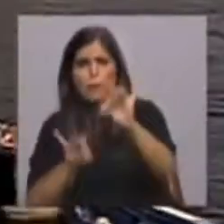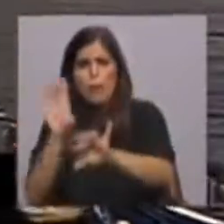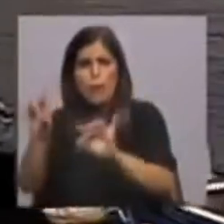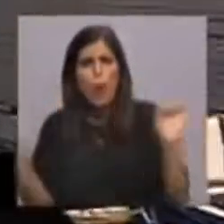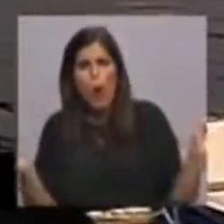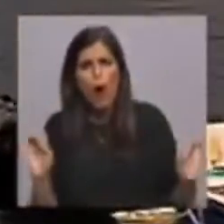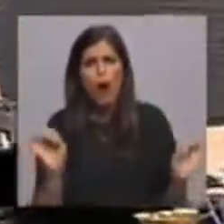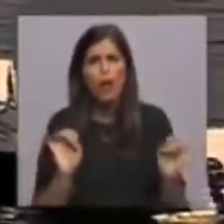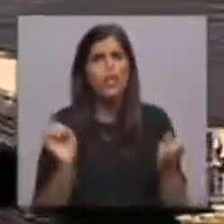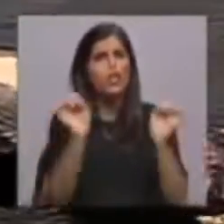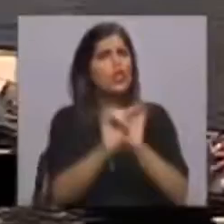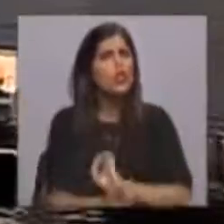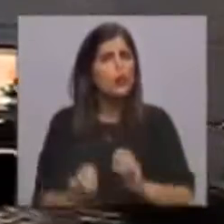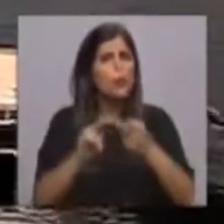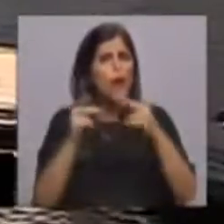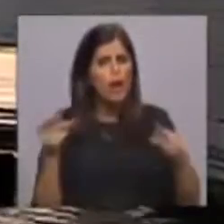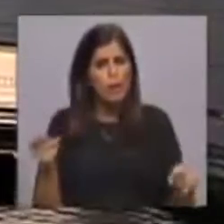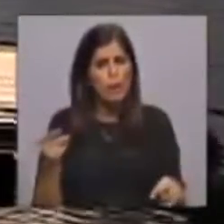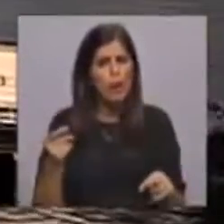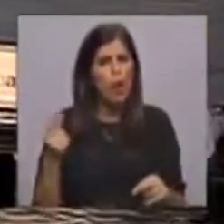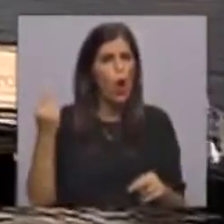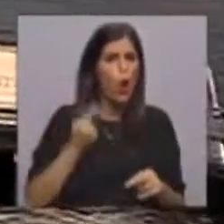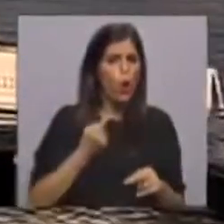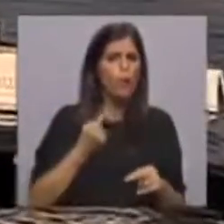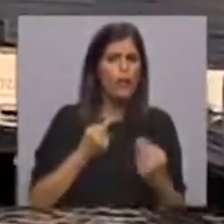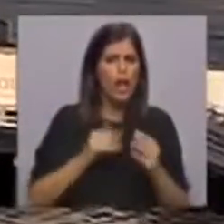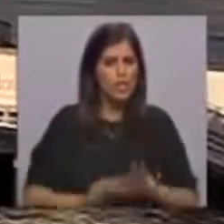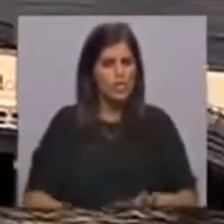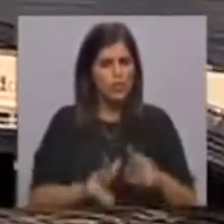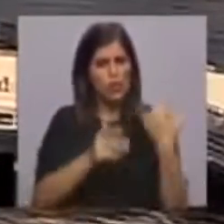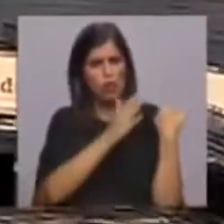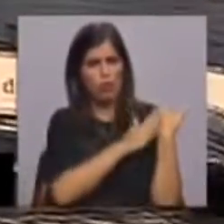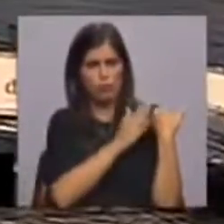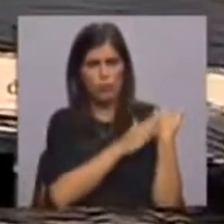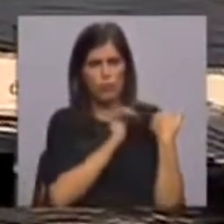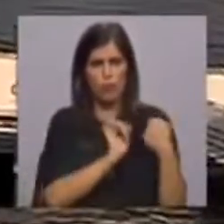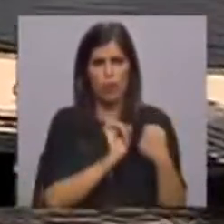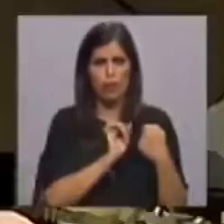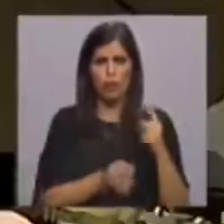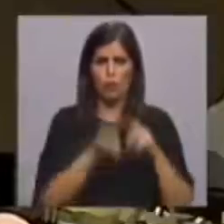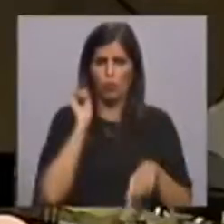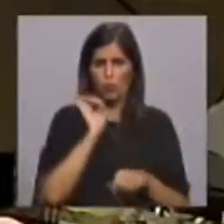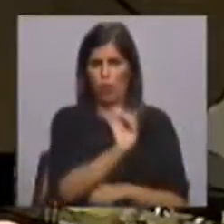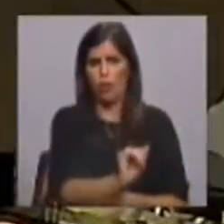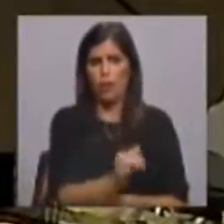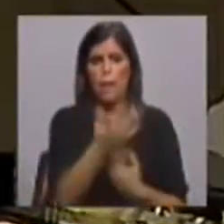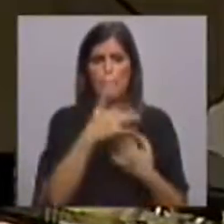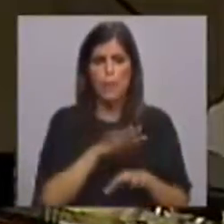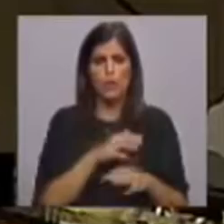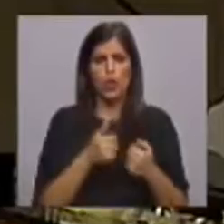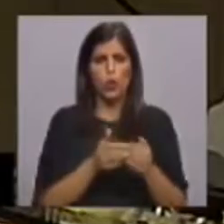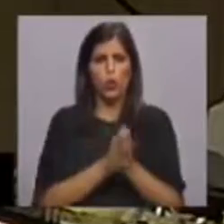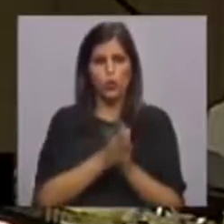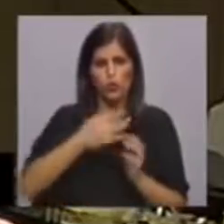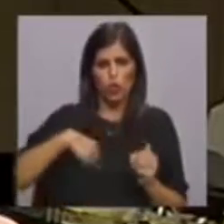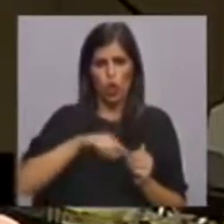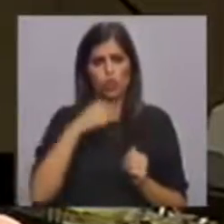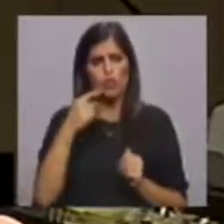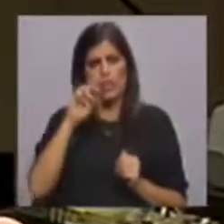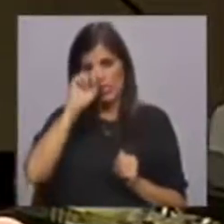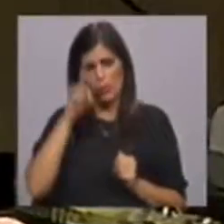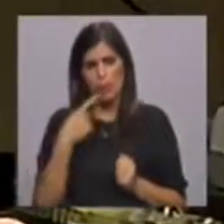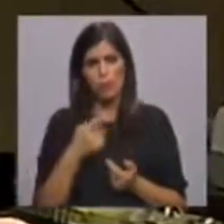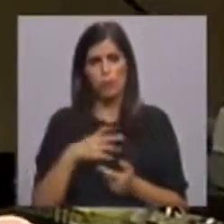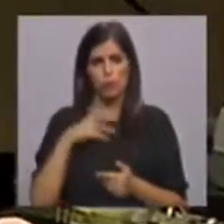o brasil é obrigado a vencer qualquer como quer ser voltou a dizer hoje todos nós já temos a noção que